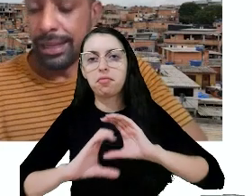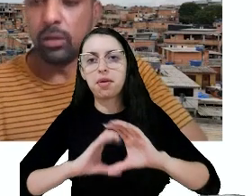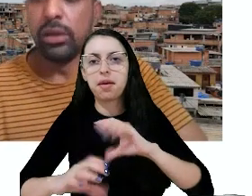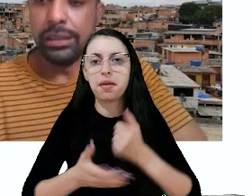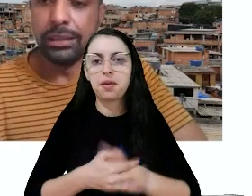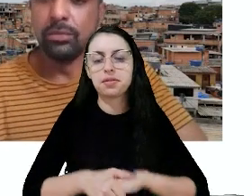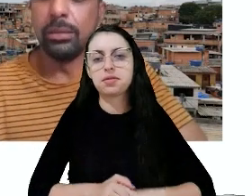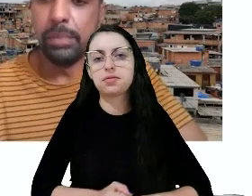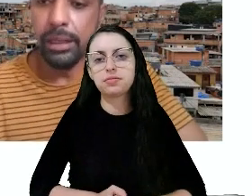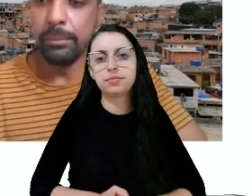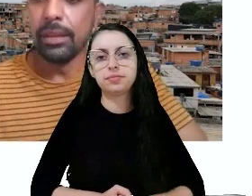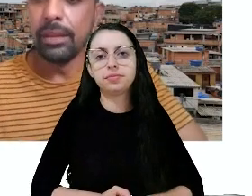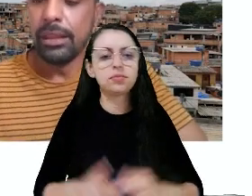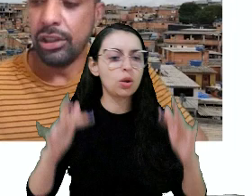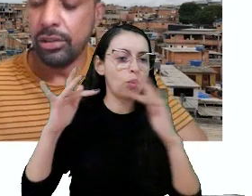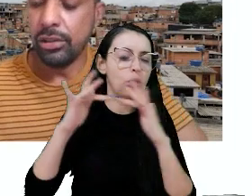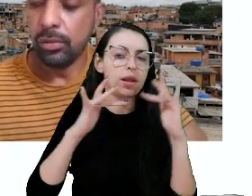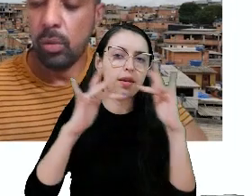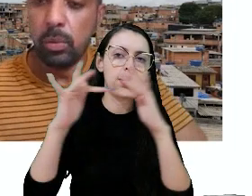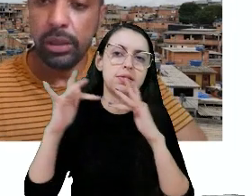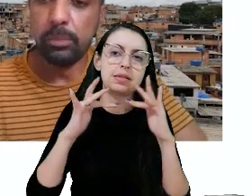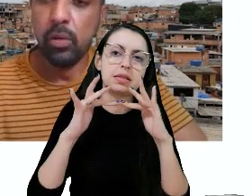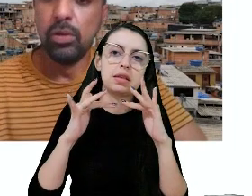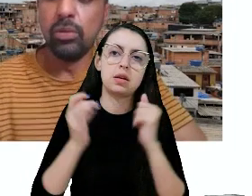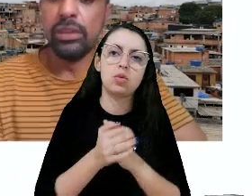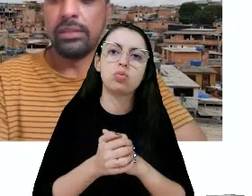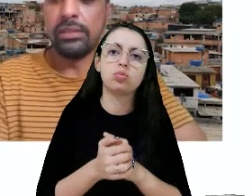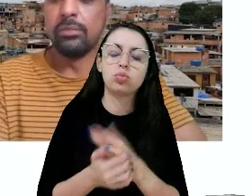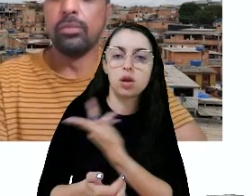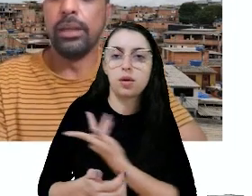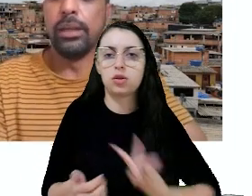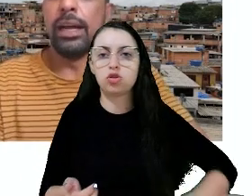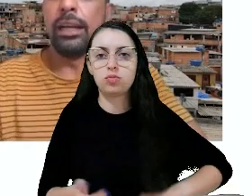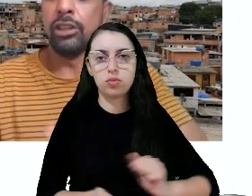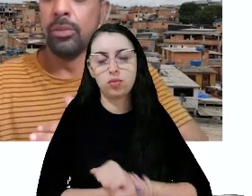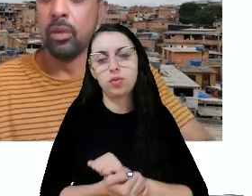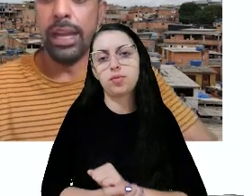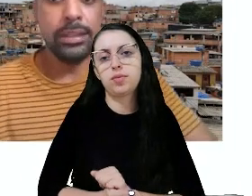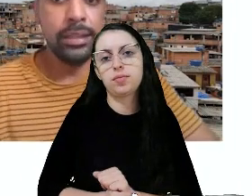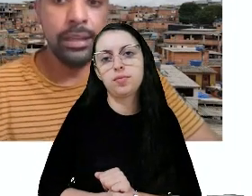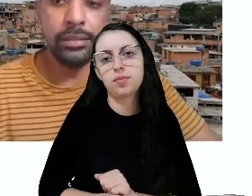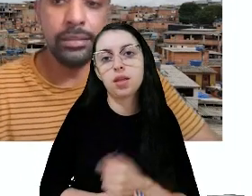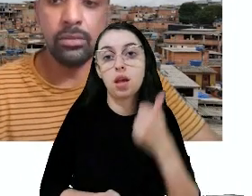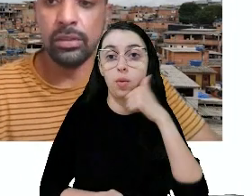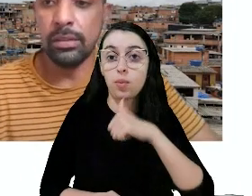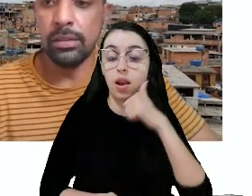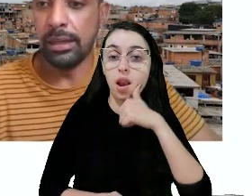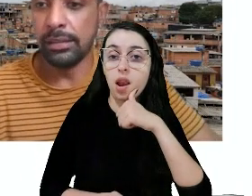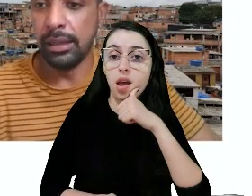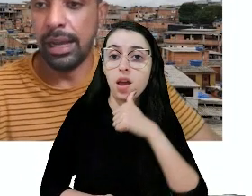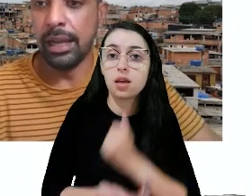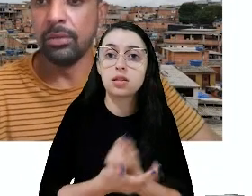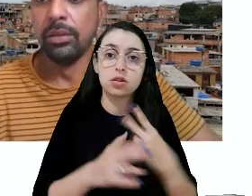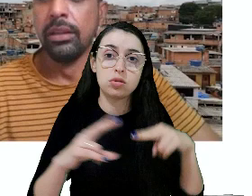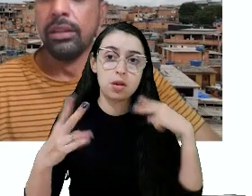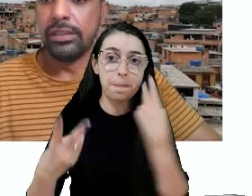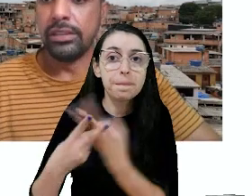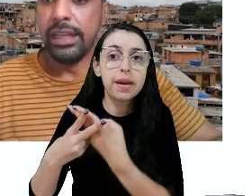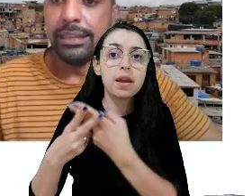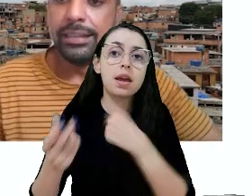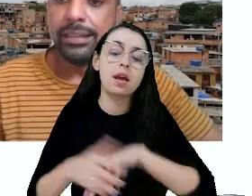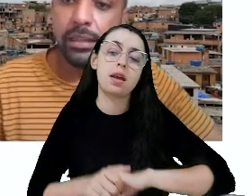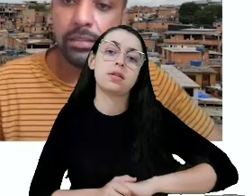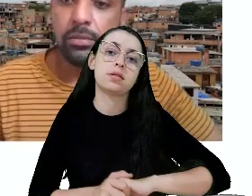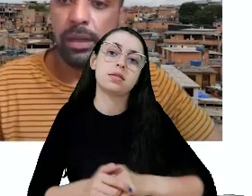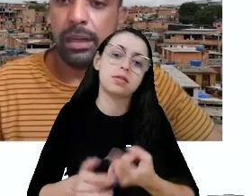conversa, essa conexão também com o poder público, eles fazem muito bem lá, de mulheres egressas do sistema carcerário,